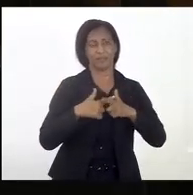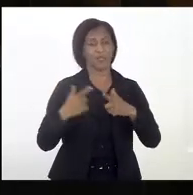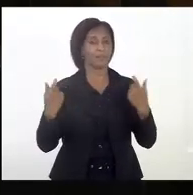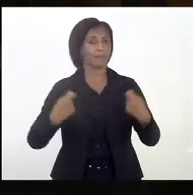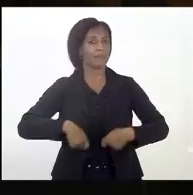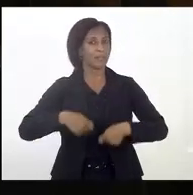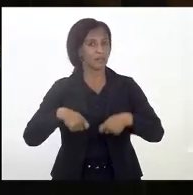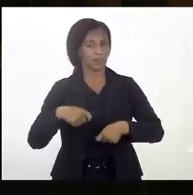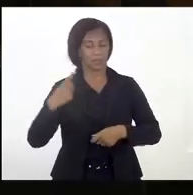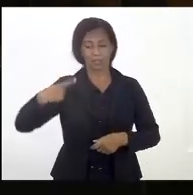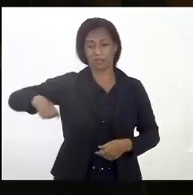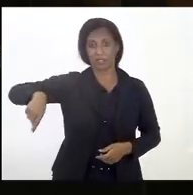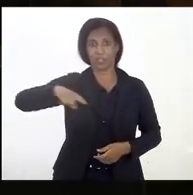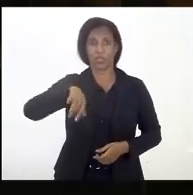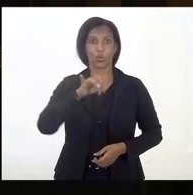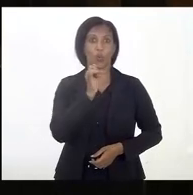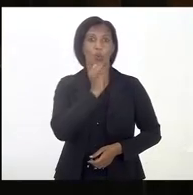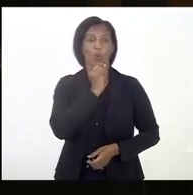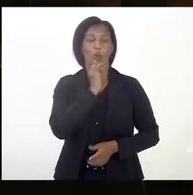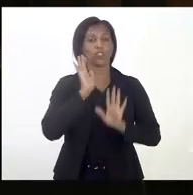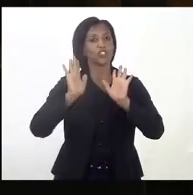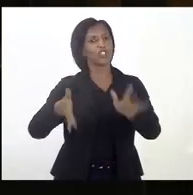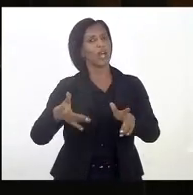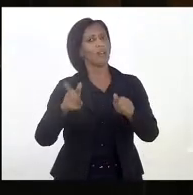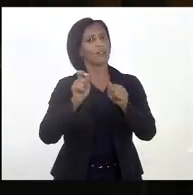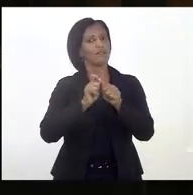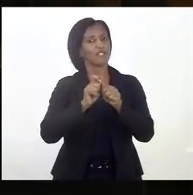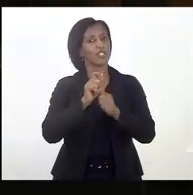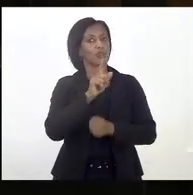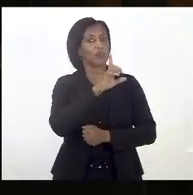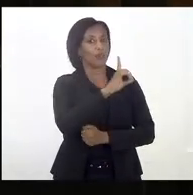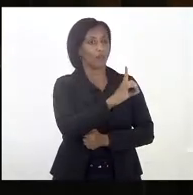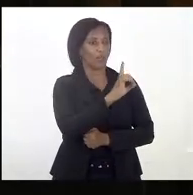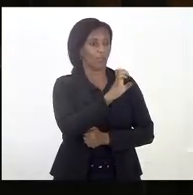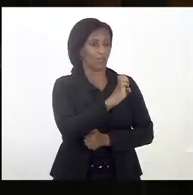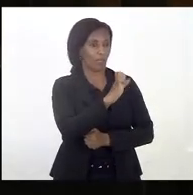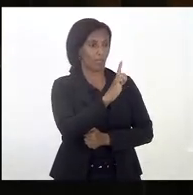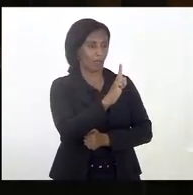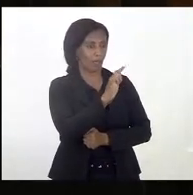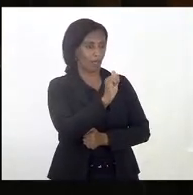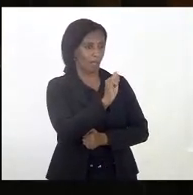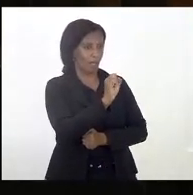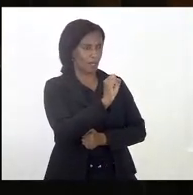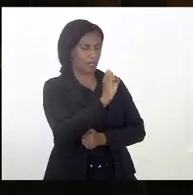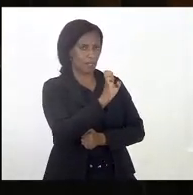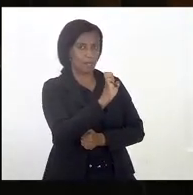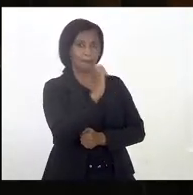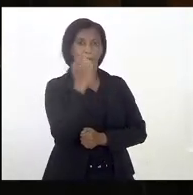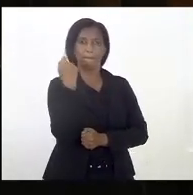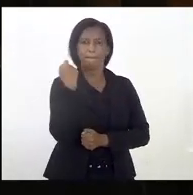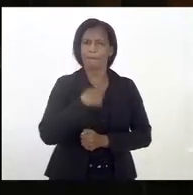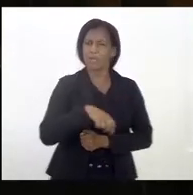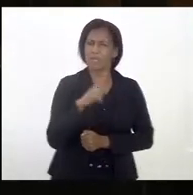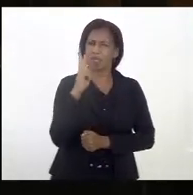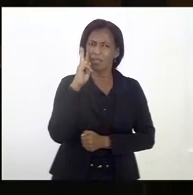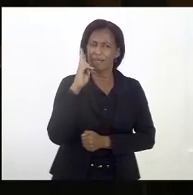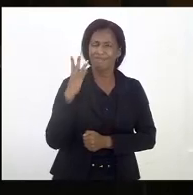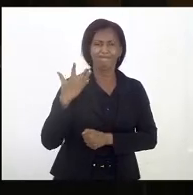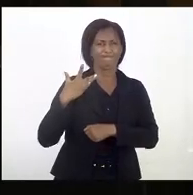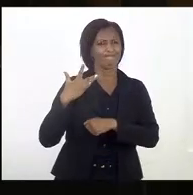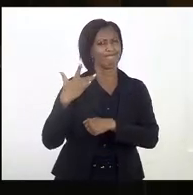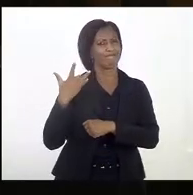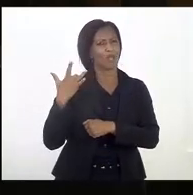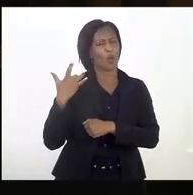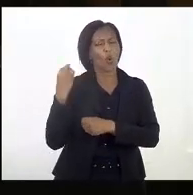que a gente A exemplo do que fizemos evitar a tia juro de gaze que a gente faça um olhar atento a como esse servidor